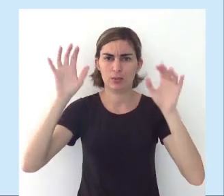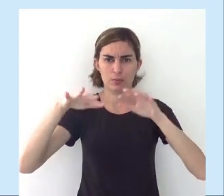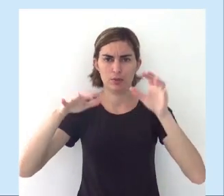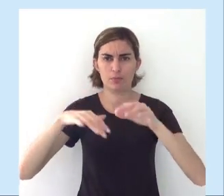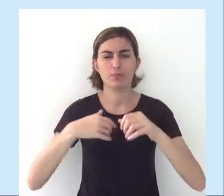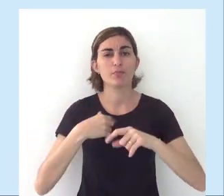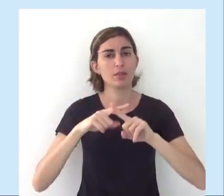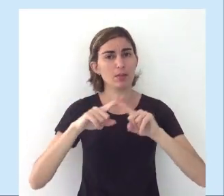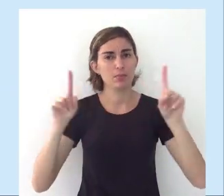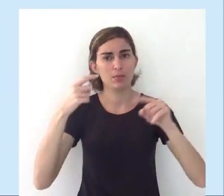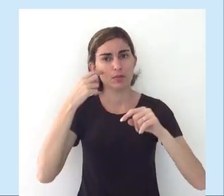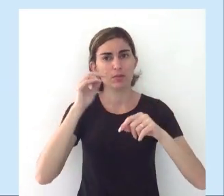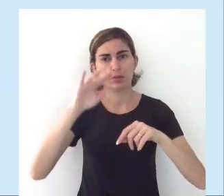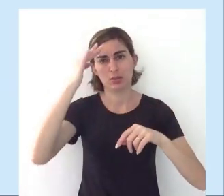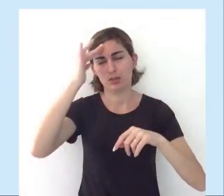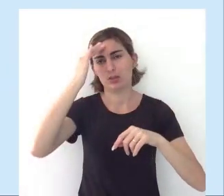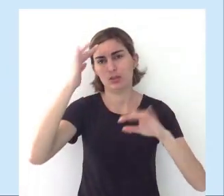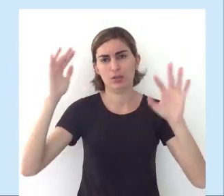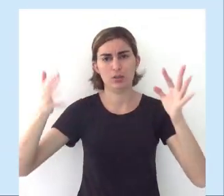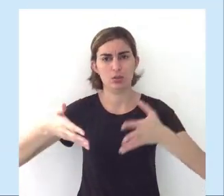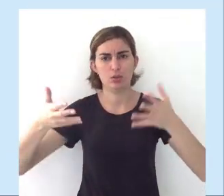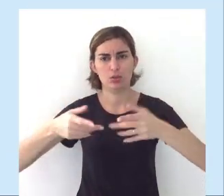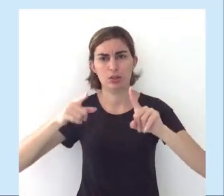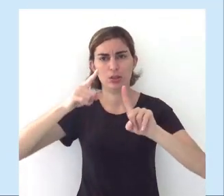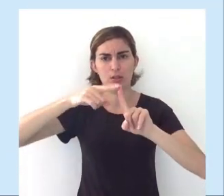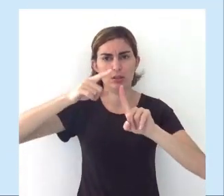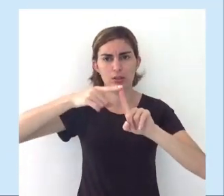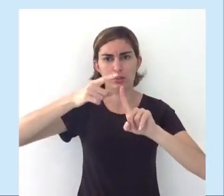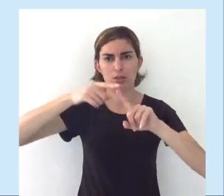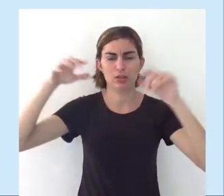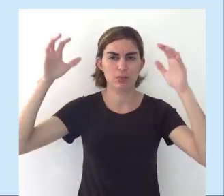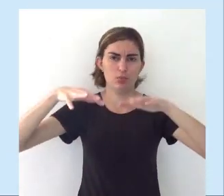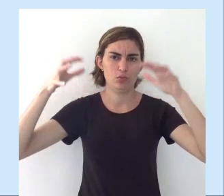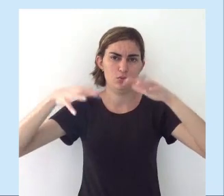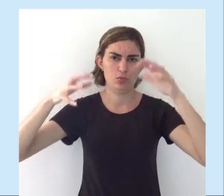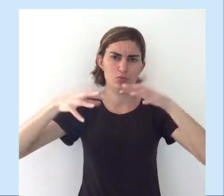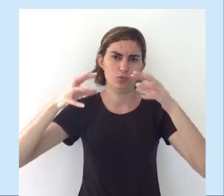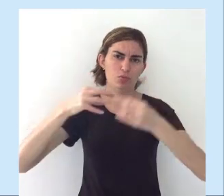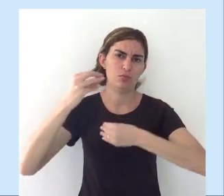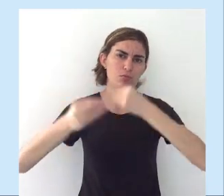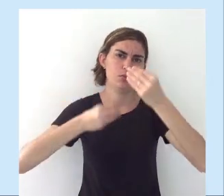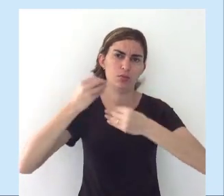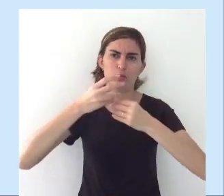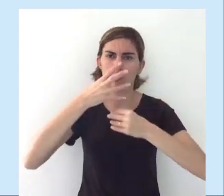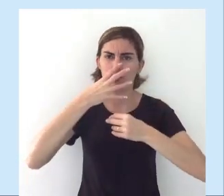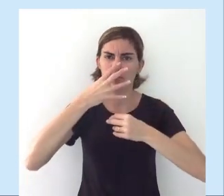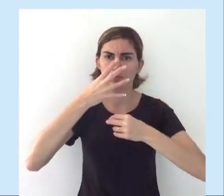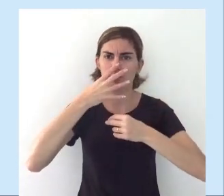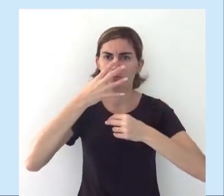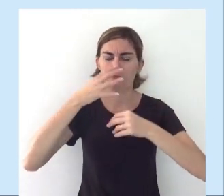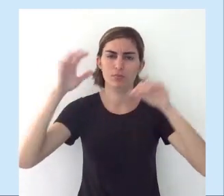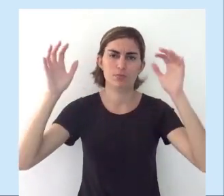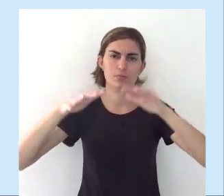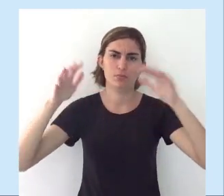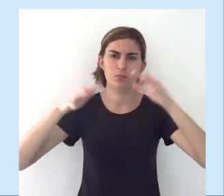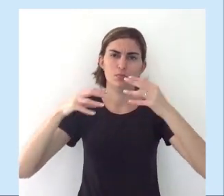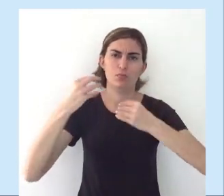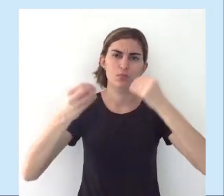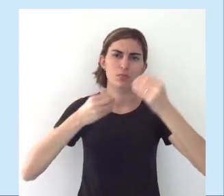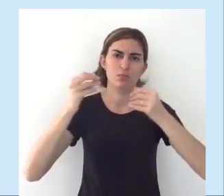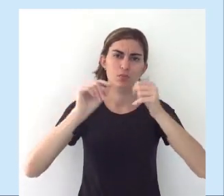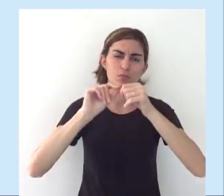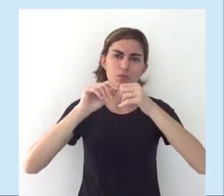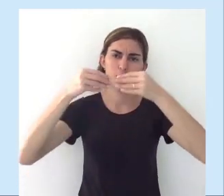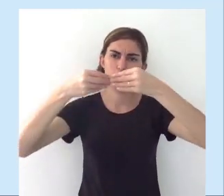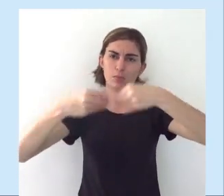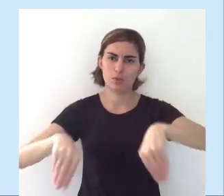climáticos, tá? Mas vamos entender agora quais são os tipos de chuva, né? Como é que elas caem, como é que a gente observa essa chuva e como é que